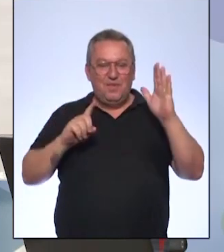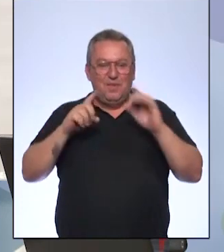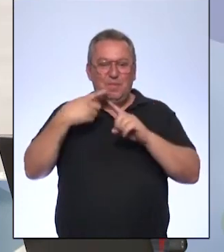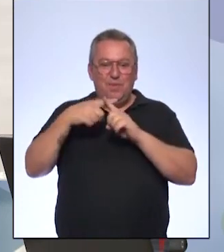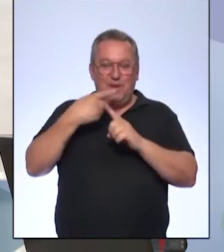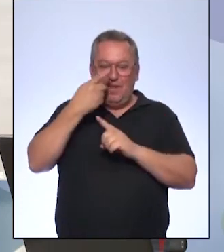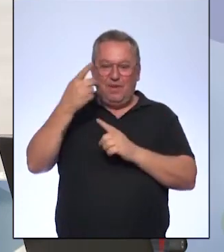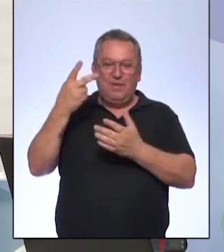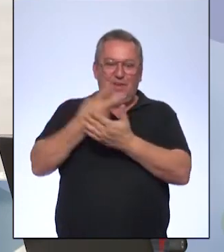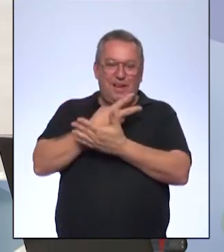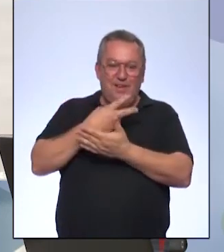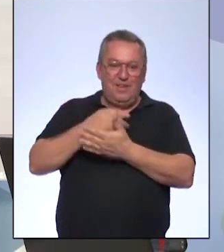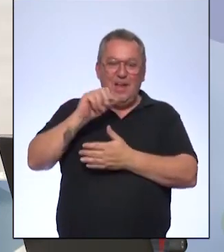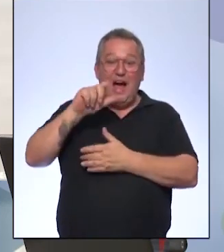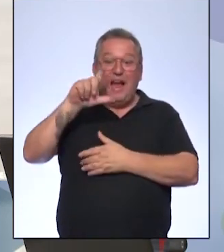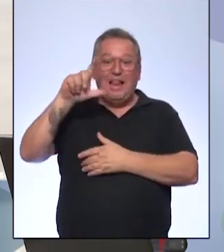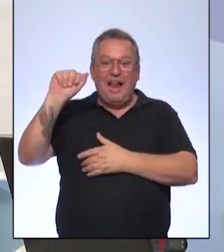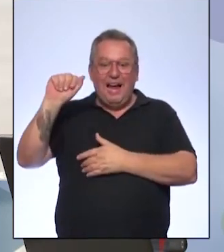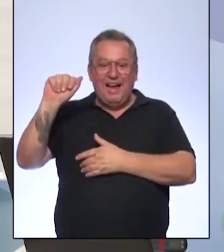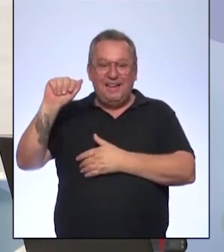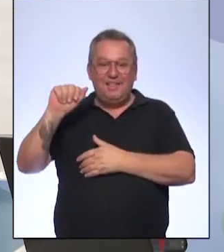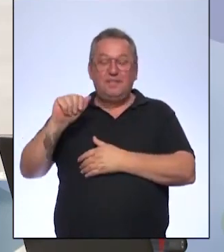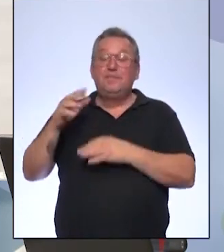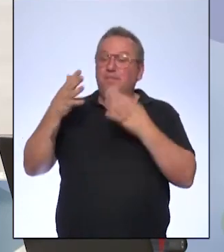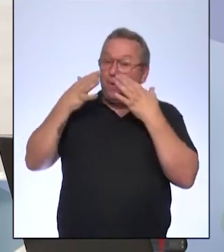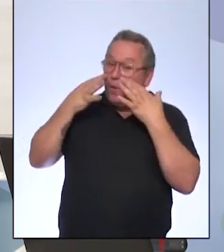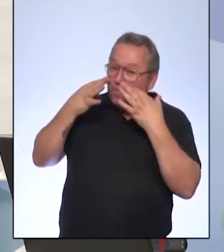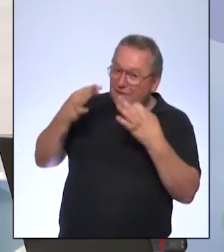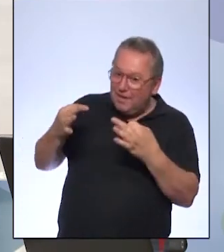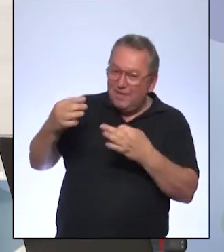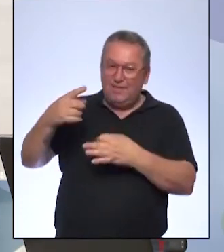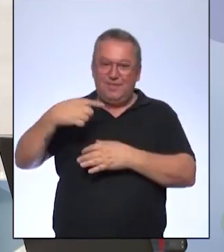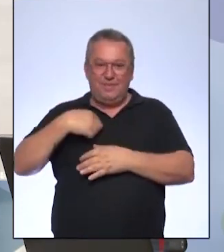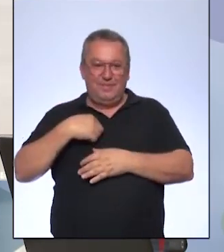ela fala que eu estou falando errado. Então, observem comigo.